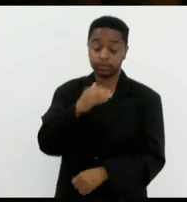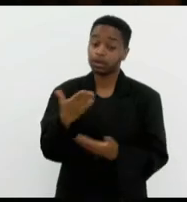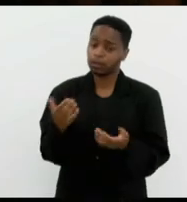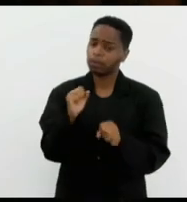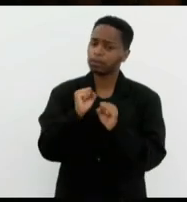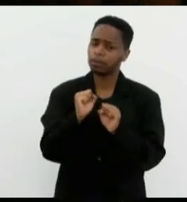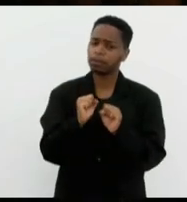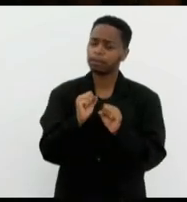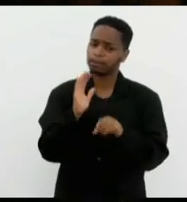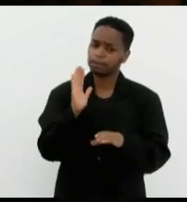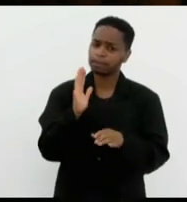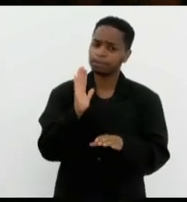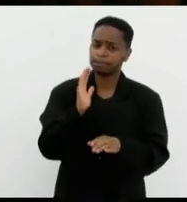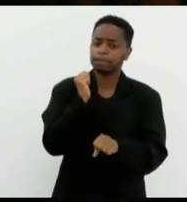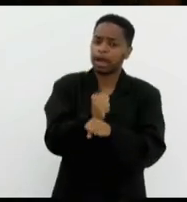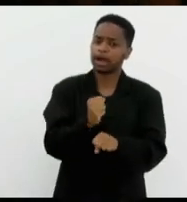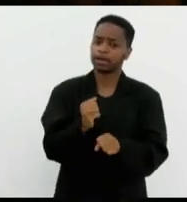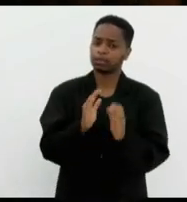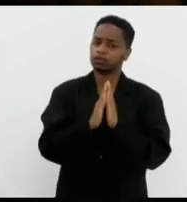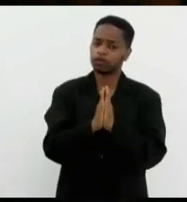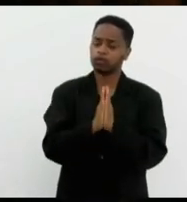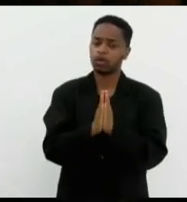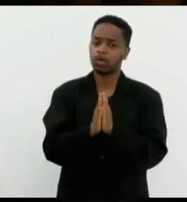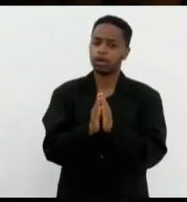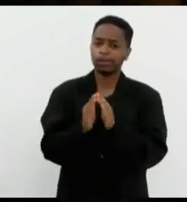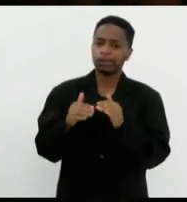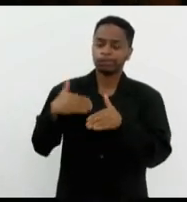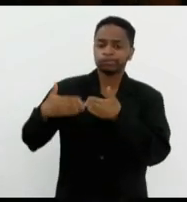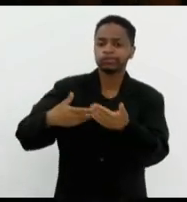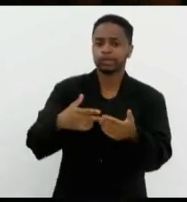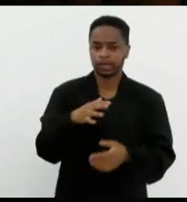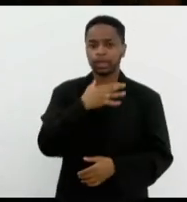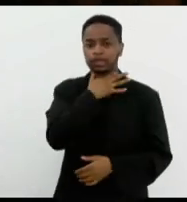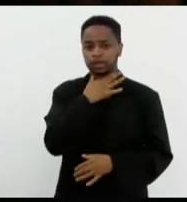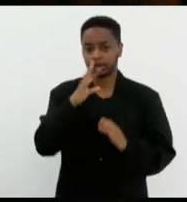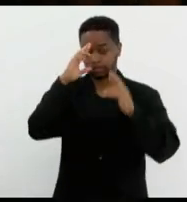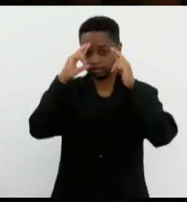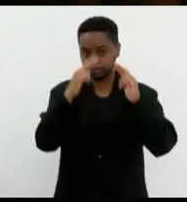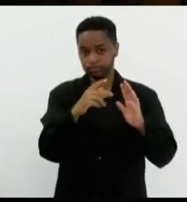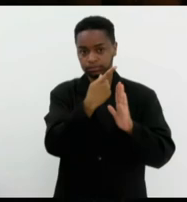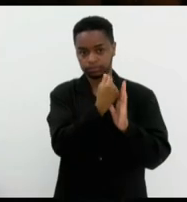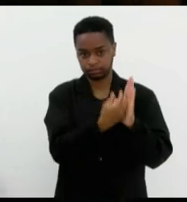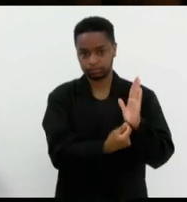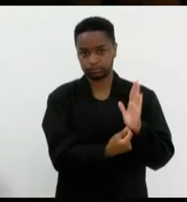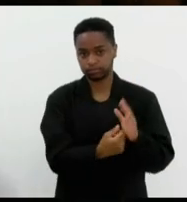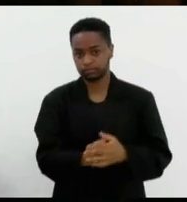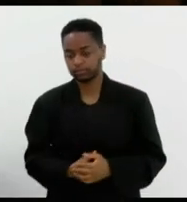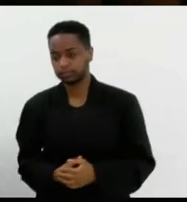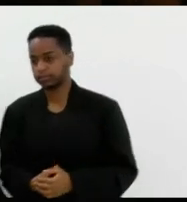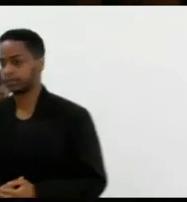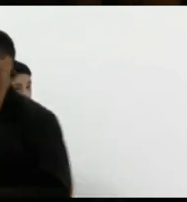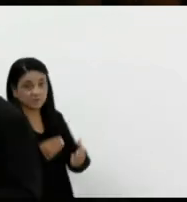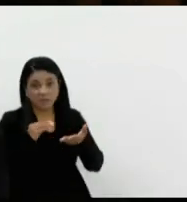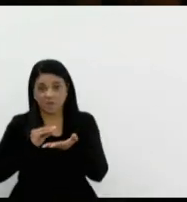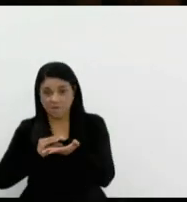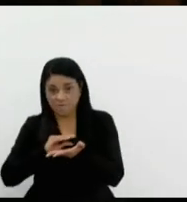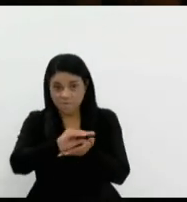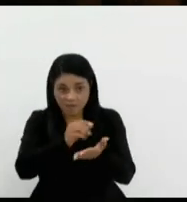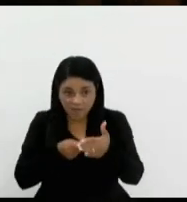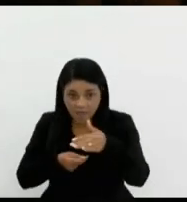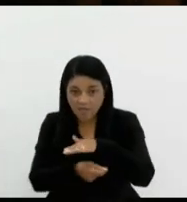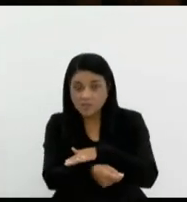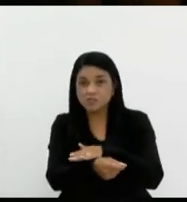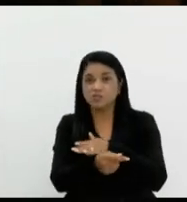empurrar a educação do Estado do Rio de Janeiro para a crise. Respeita o orçamento, investe o que é devido dos